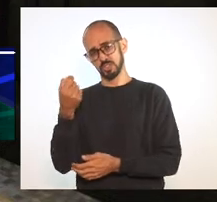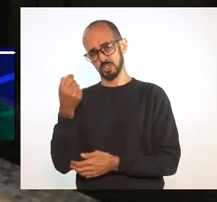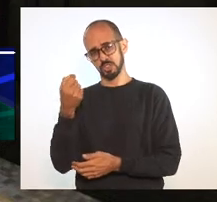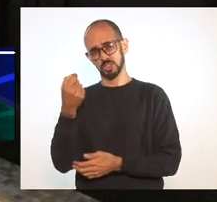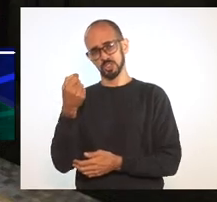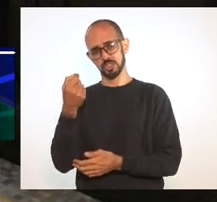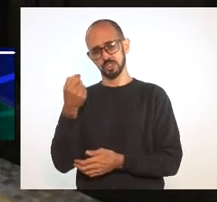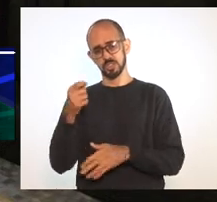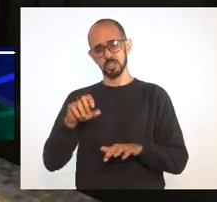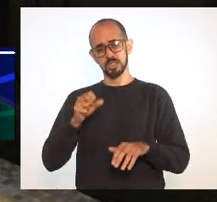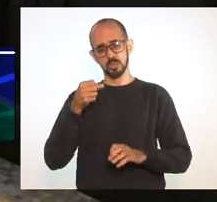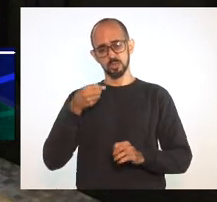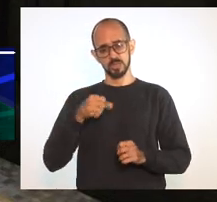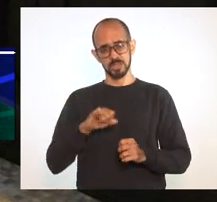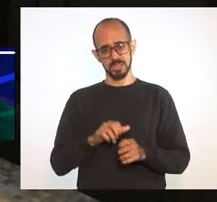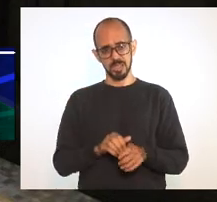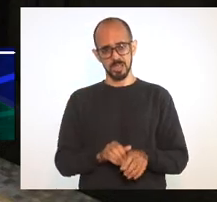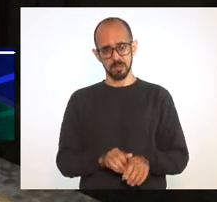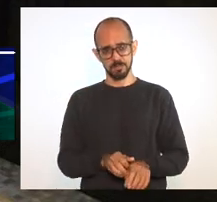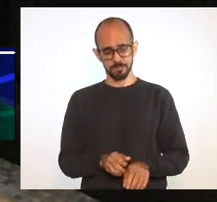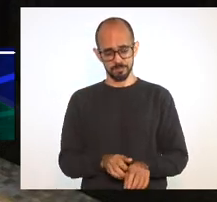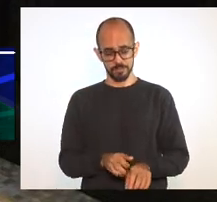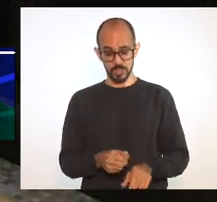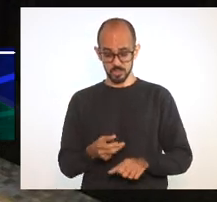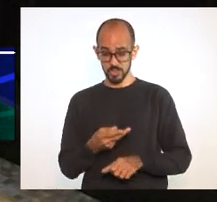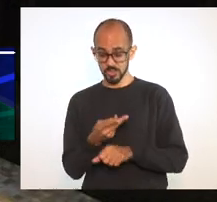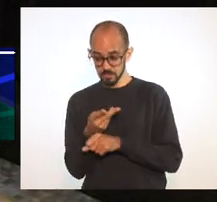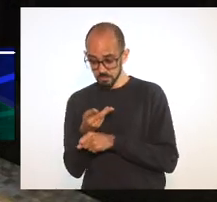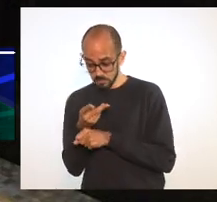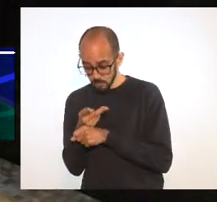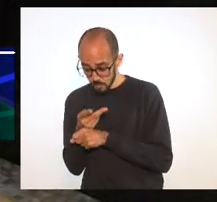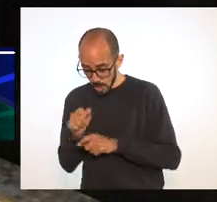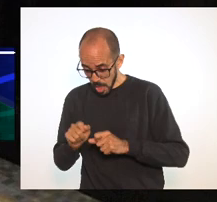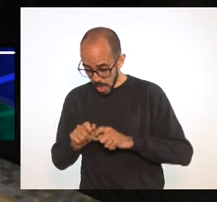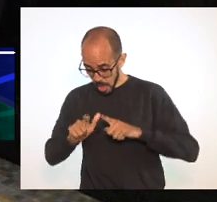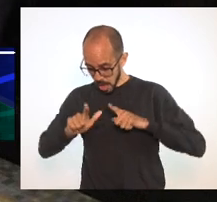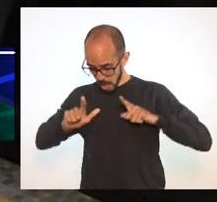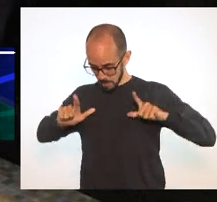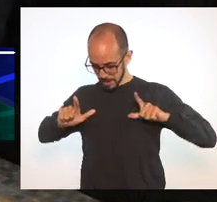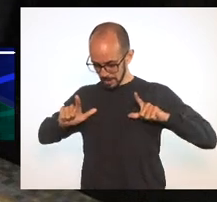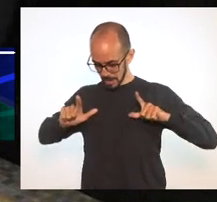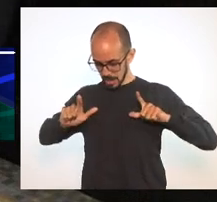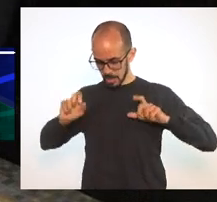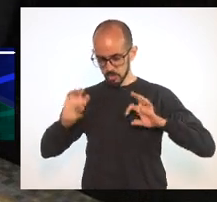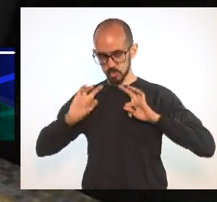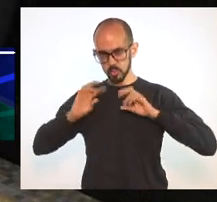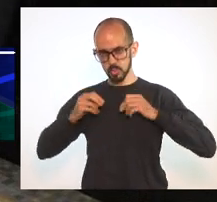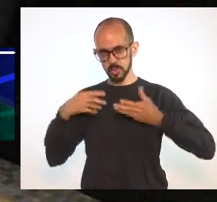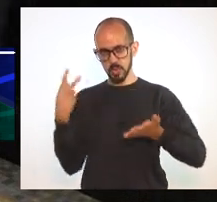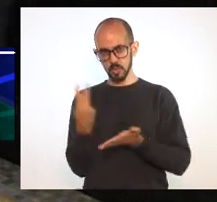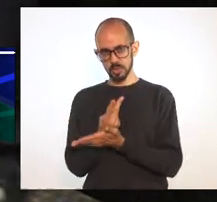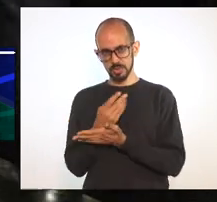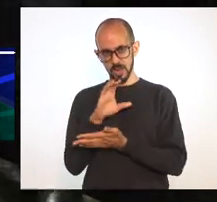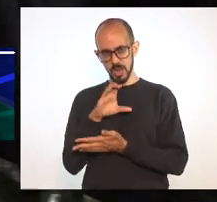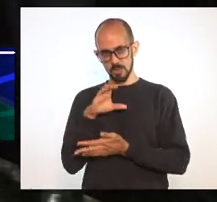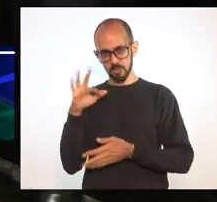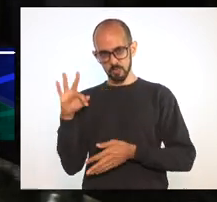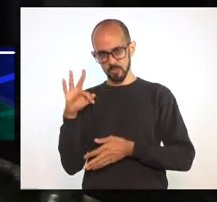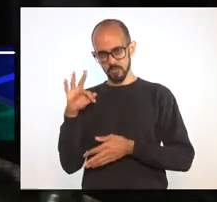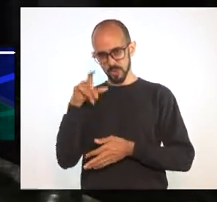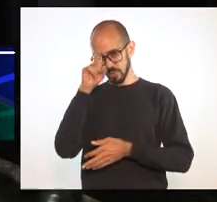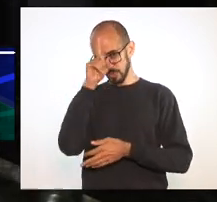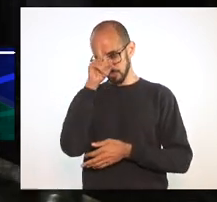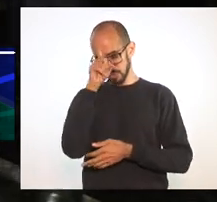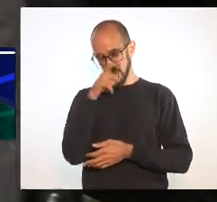Se olhando, botando uma lupa sobre o que ocorreu no Hospital da Mulher de Cabo Frio em